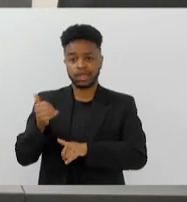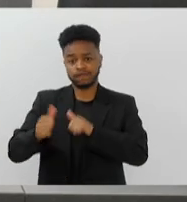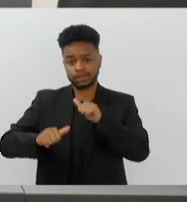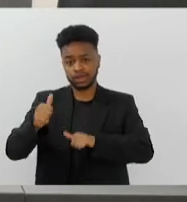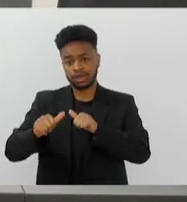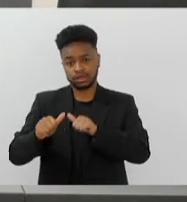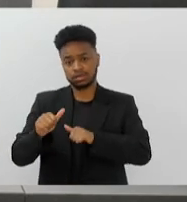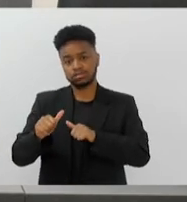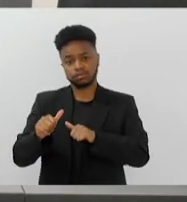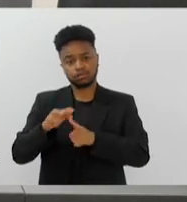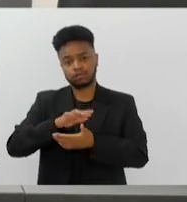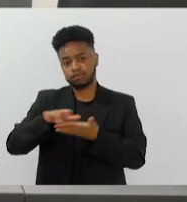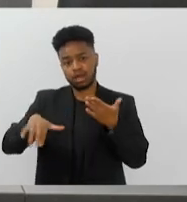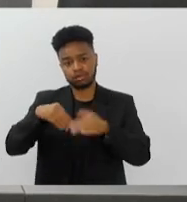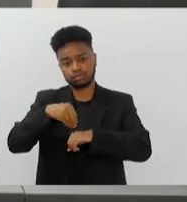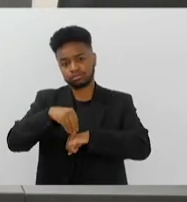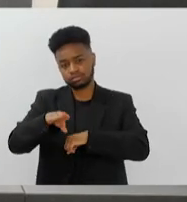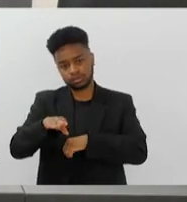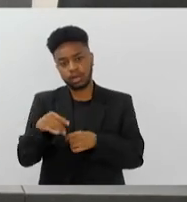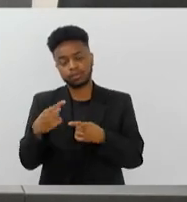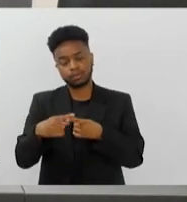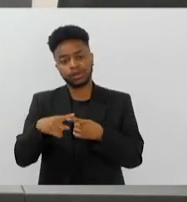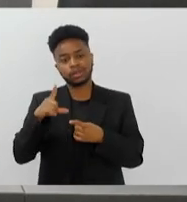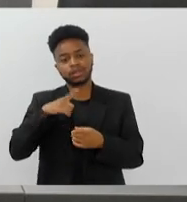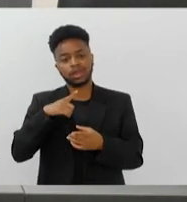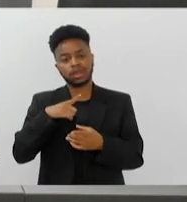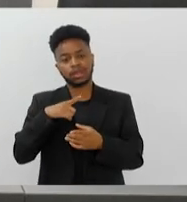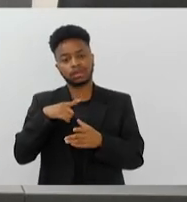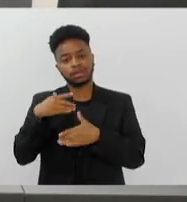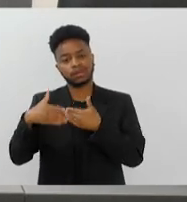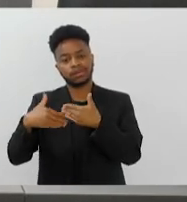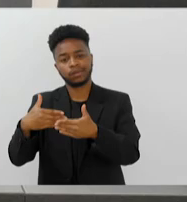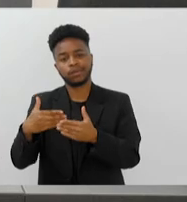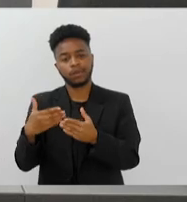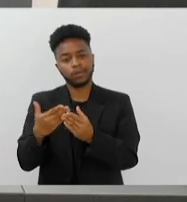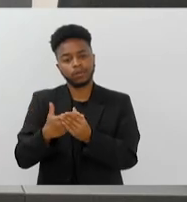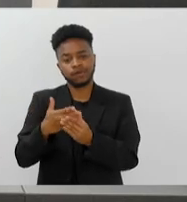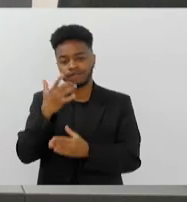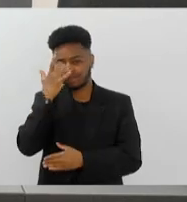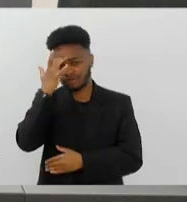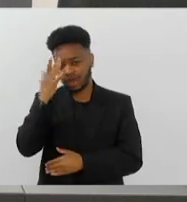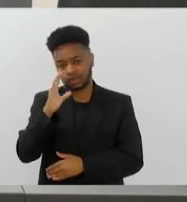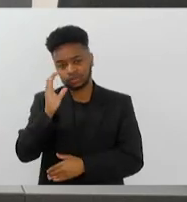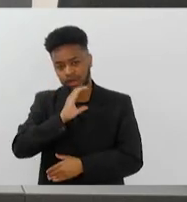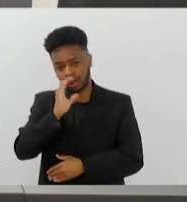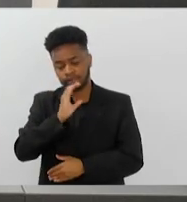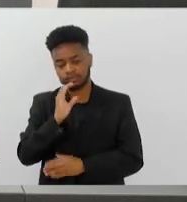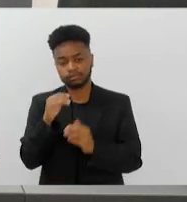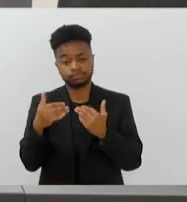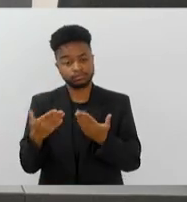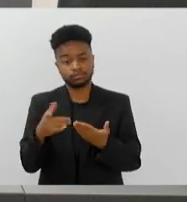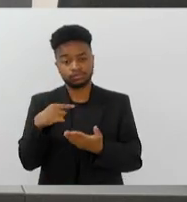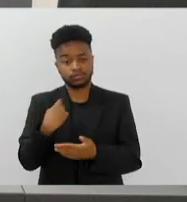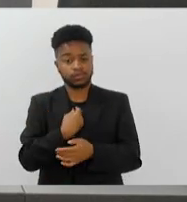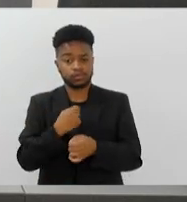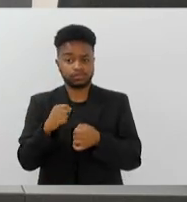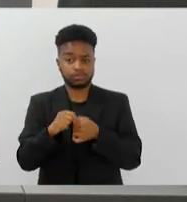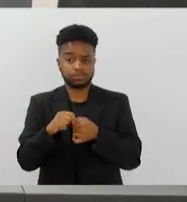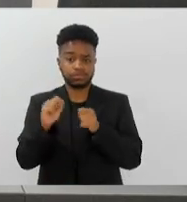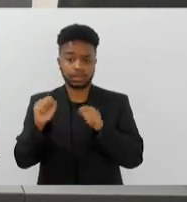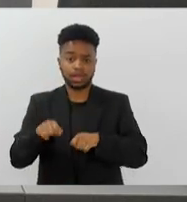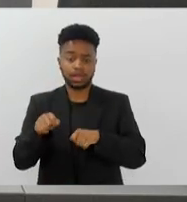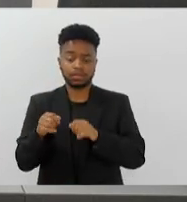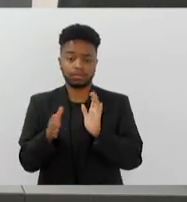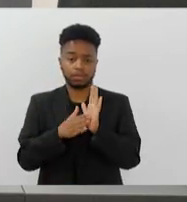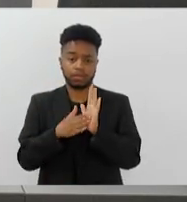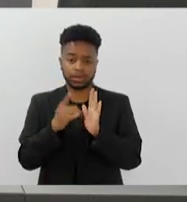mutirão de indicações, que são processos de mais fácil análise, e a gente faria, eventualmente, até propor essa